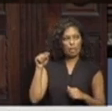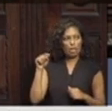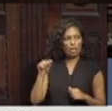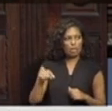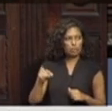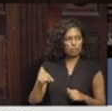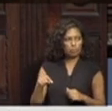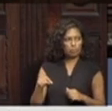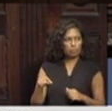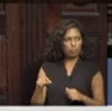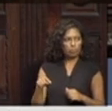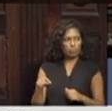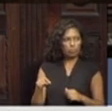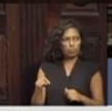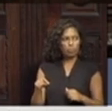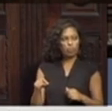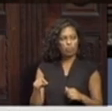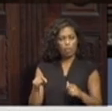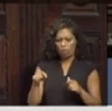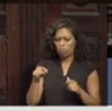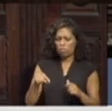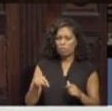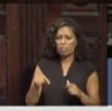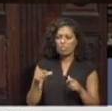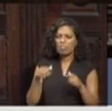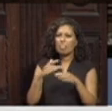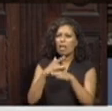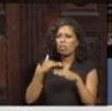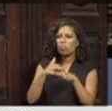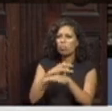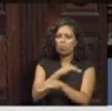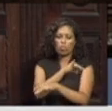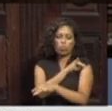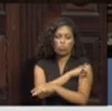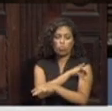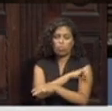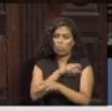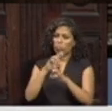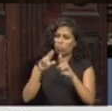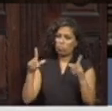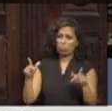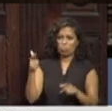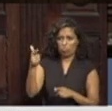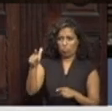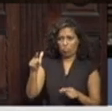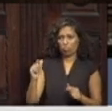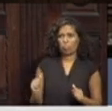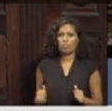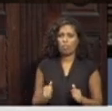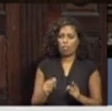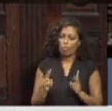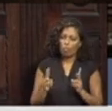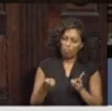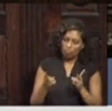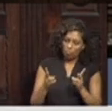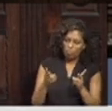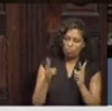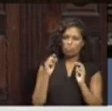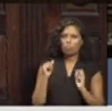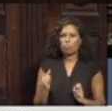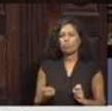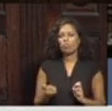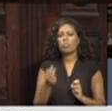Brasil, e sim num longínquo rincão de guerras de facções, enfim, em outras partes